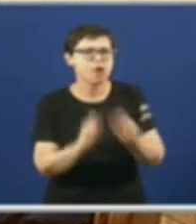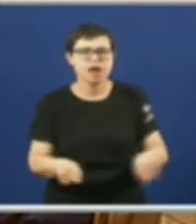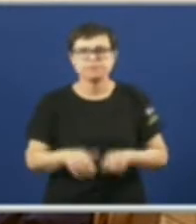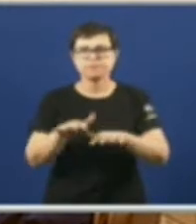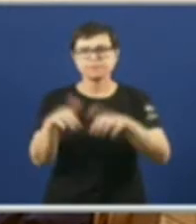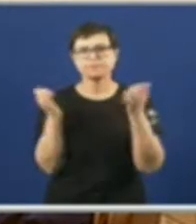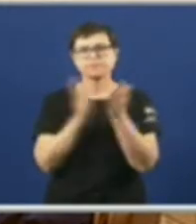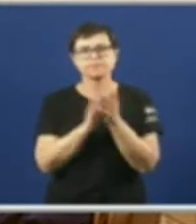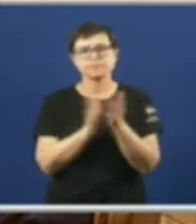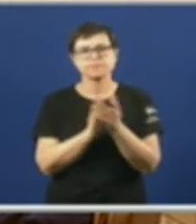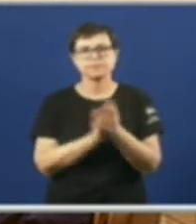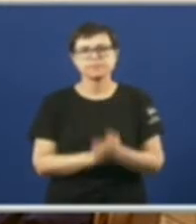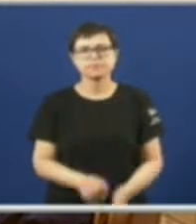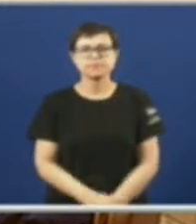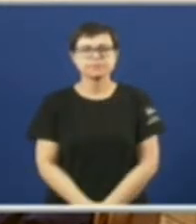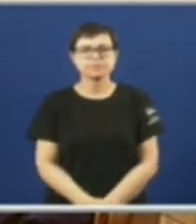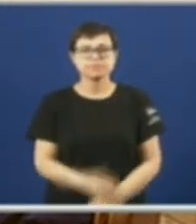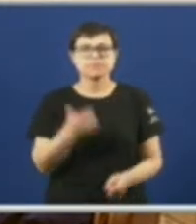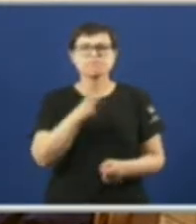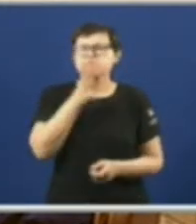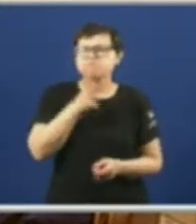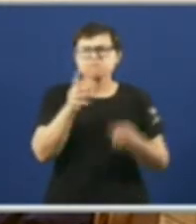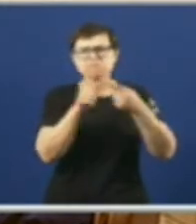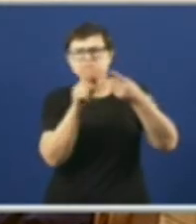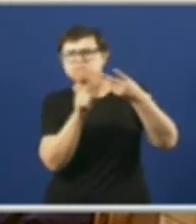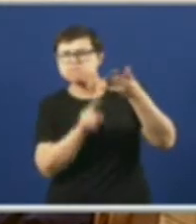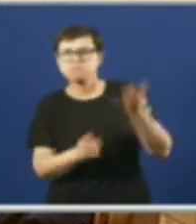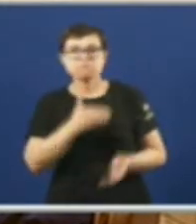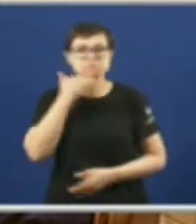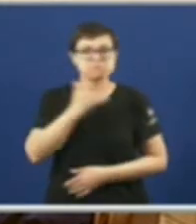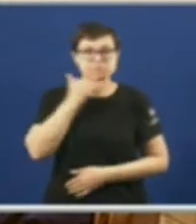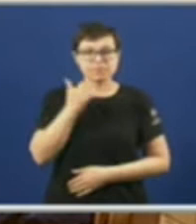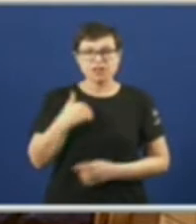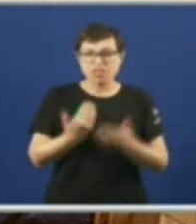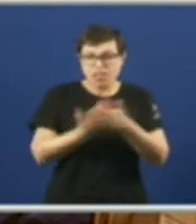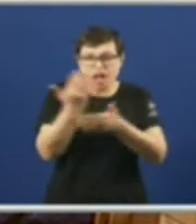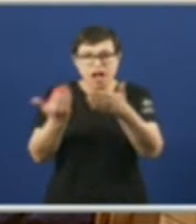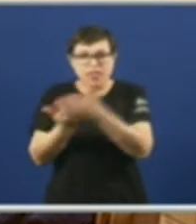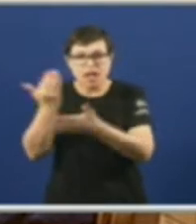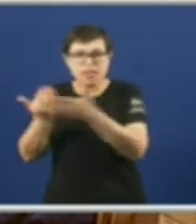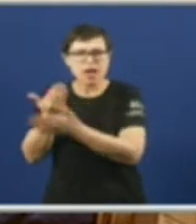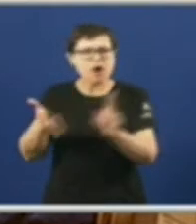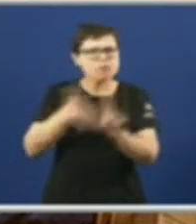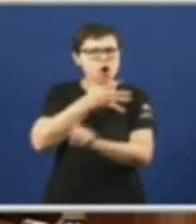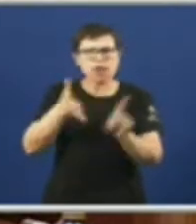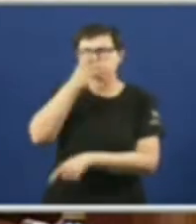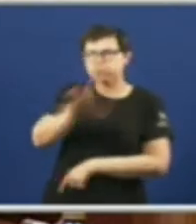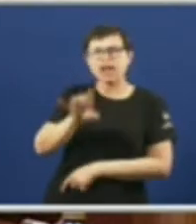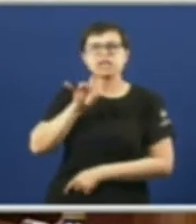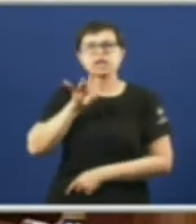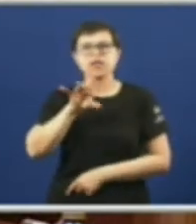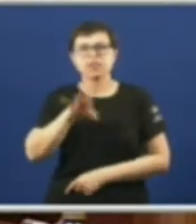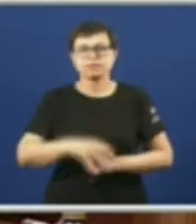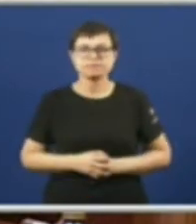E quero refrescarlle algúns dos motivos. Cada día hai 15 denuncias por violencia machista. Cada semana